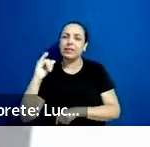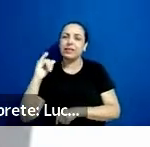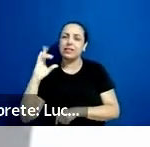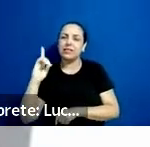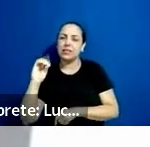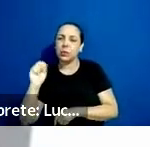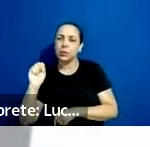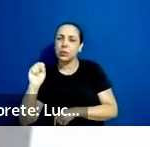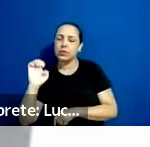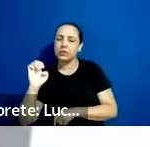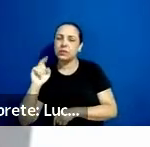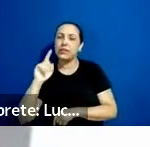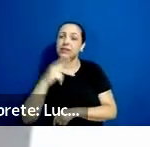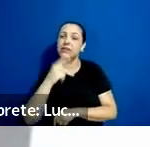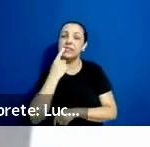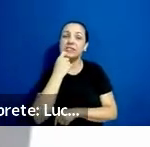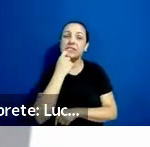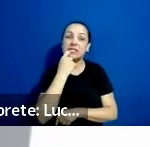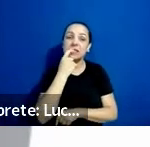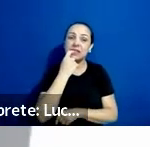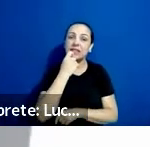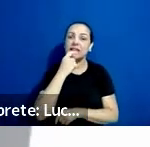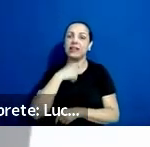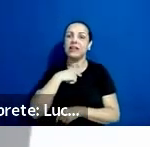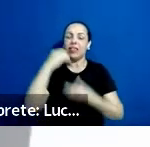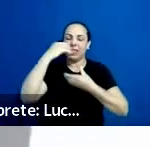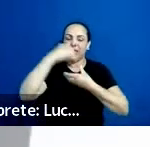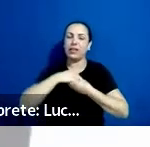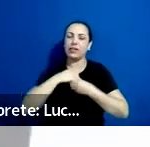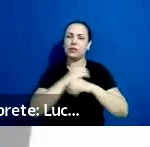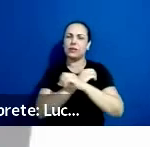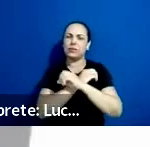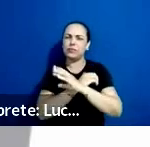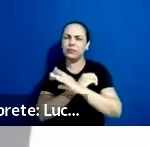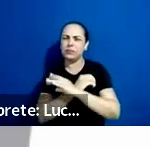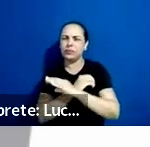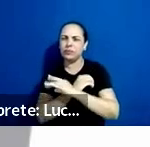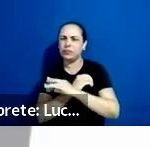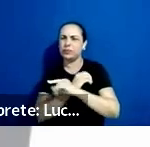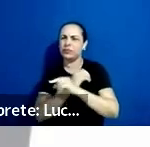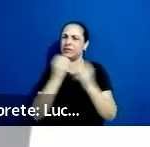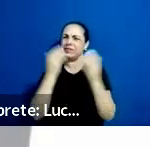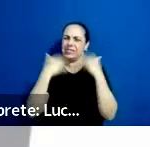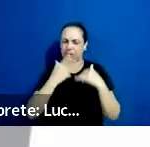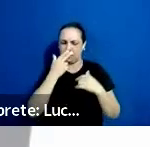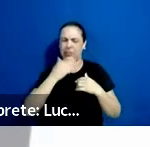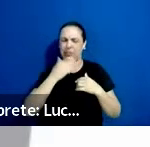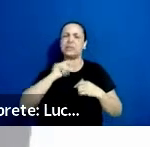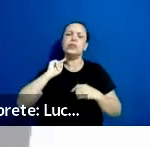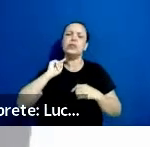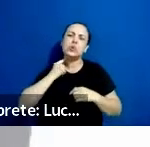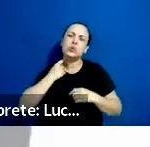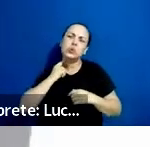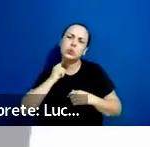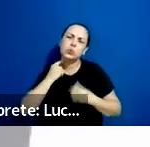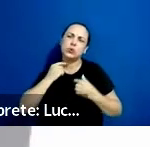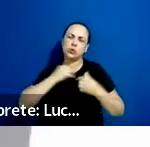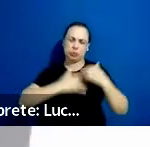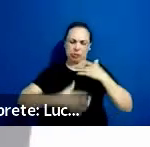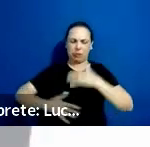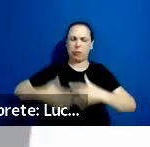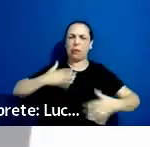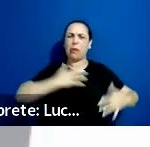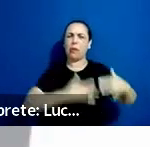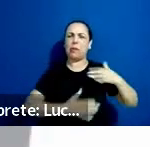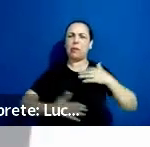a falta de oxigênio. Eu tenho certeza que todo mundo aqui na sala tem ouvido muito falar sobre câncer, né? Hoje